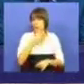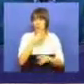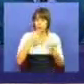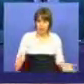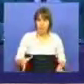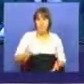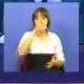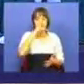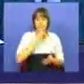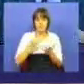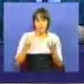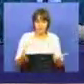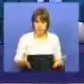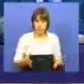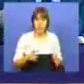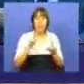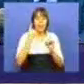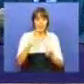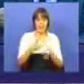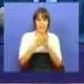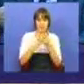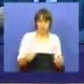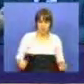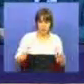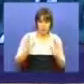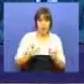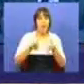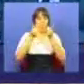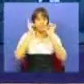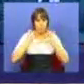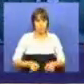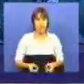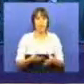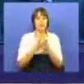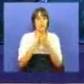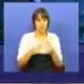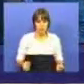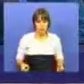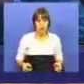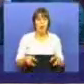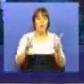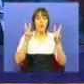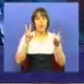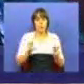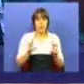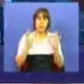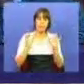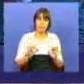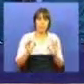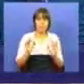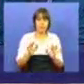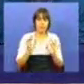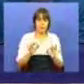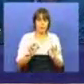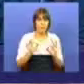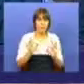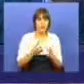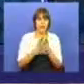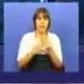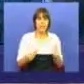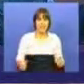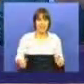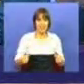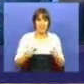o Governo tem essa solução, implementará essa solução e o assunto estará definitivamente resolvido